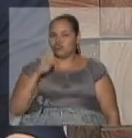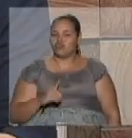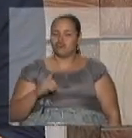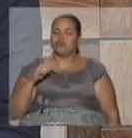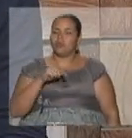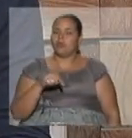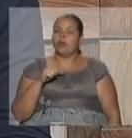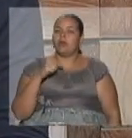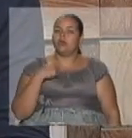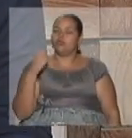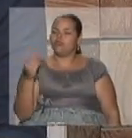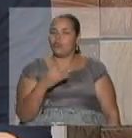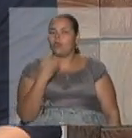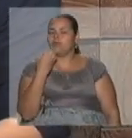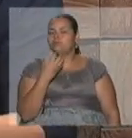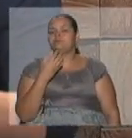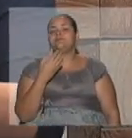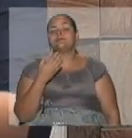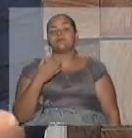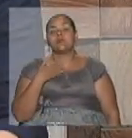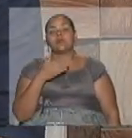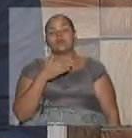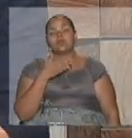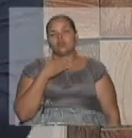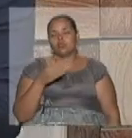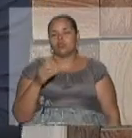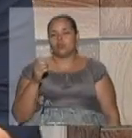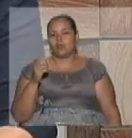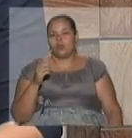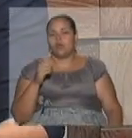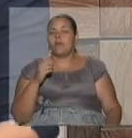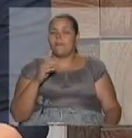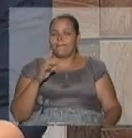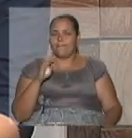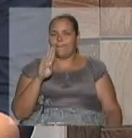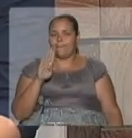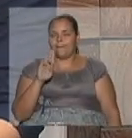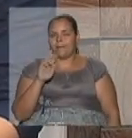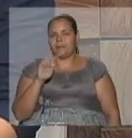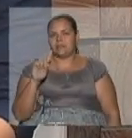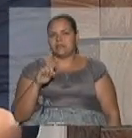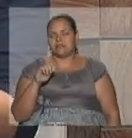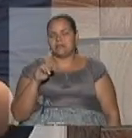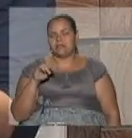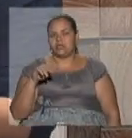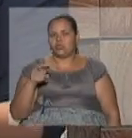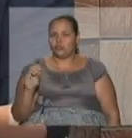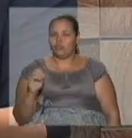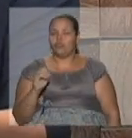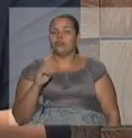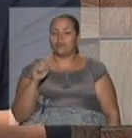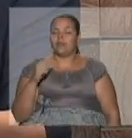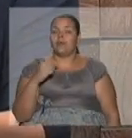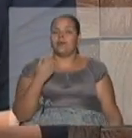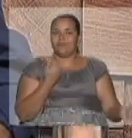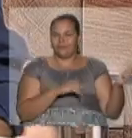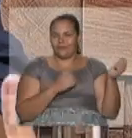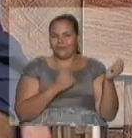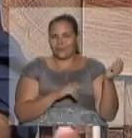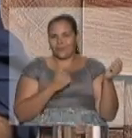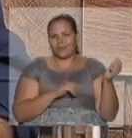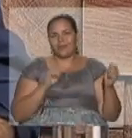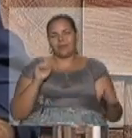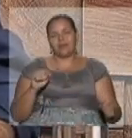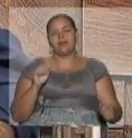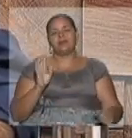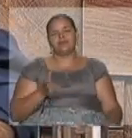trabalho da Bethânia novas sonoridades, ganharam prêmios, o Brasileirinho é um trabalho muito reconhecido. Você colocou a viola lá, não foi isso? Mas já